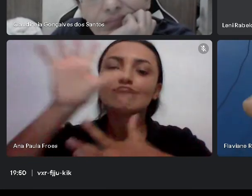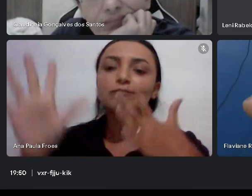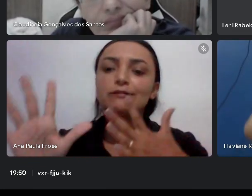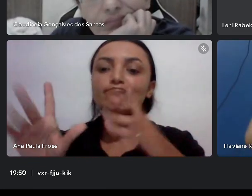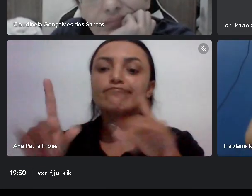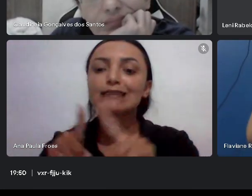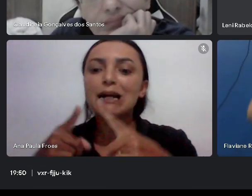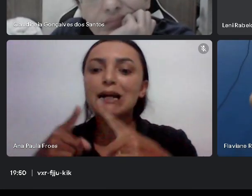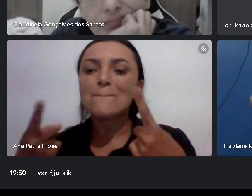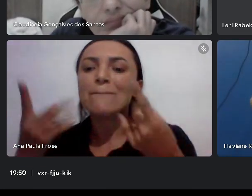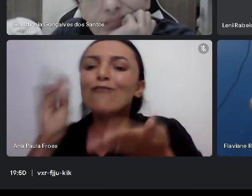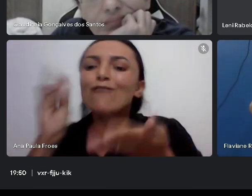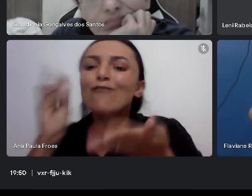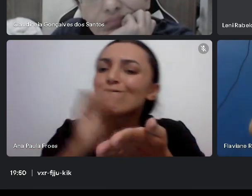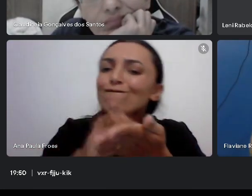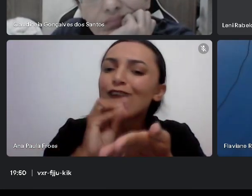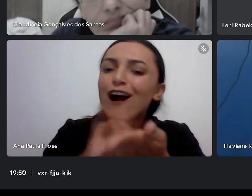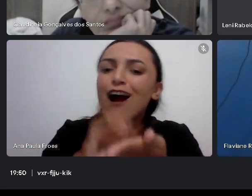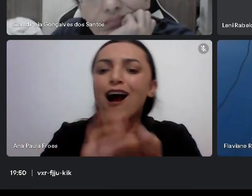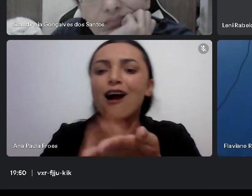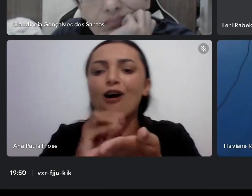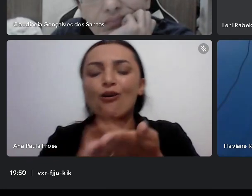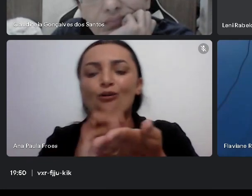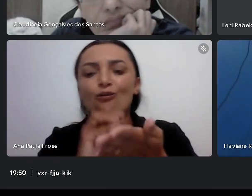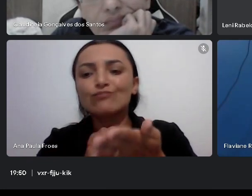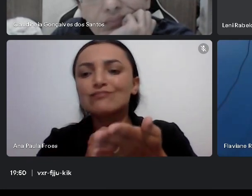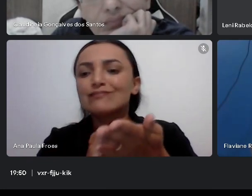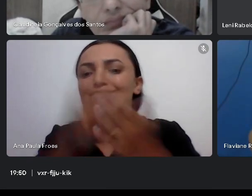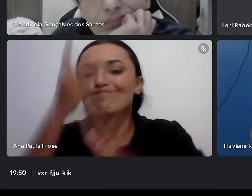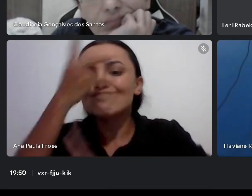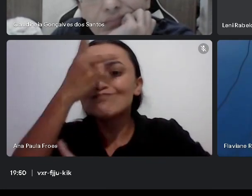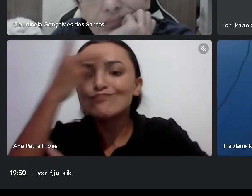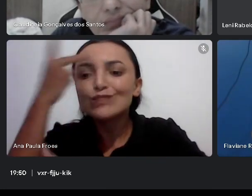vê pouquíssimas pessoas que têm conhecimento da lei,